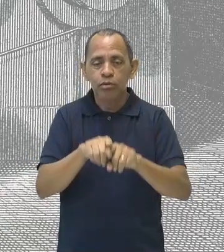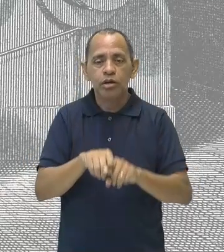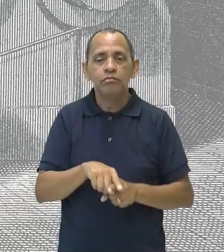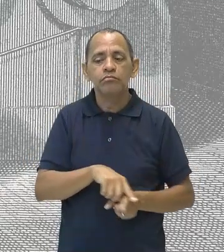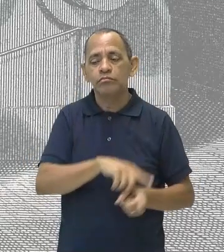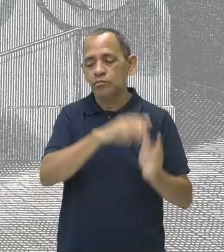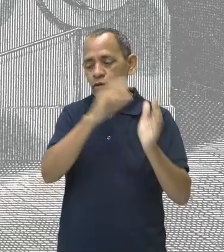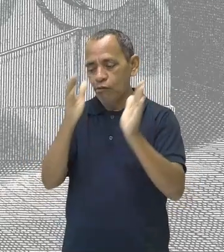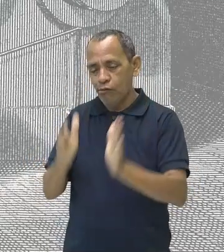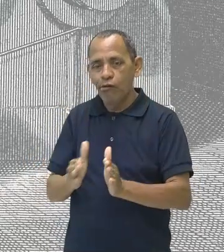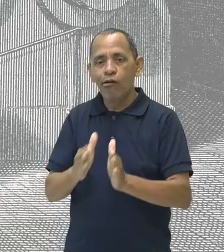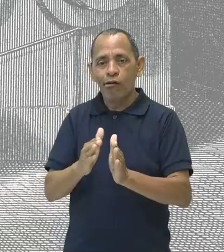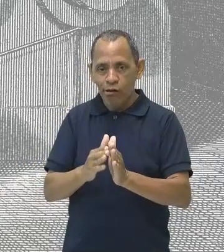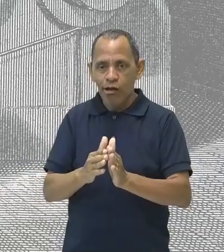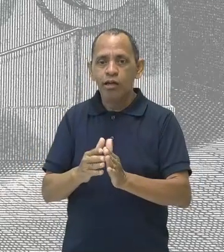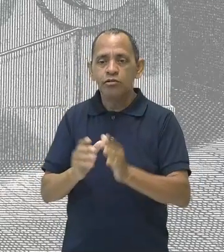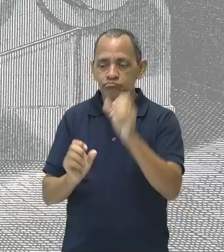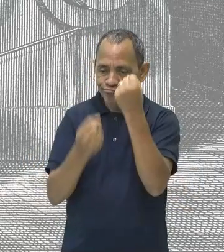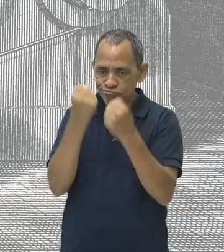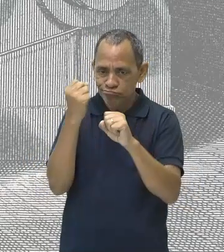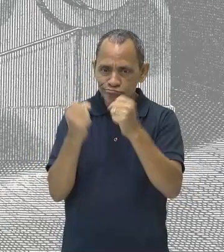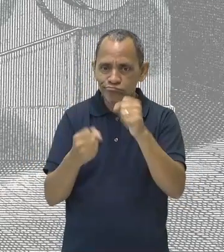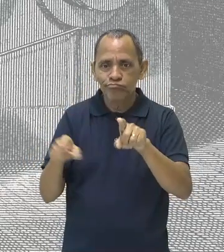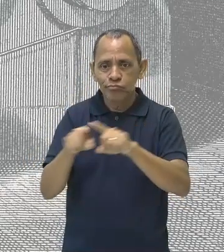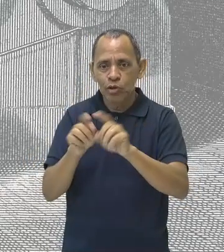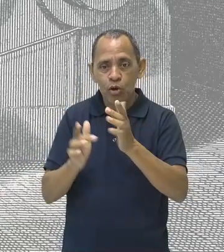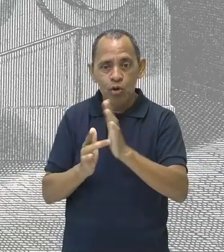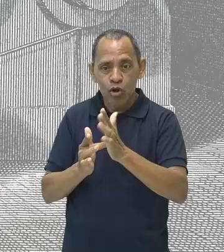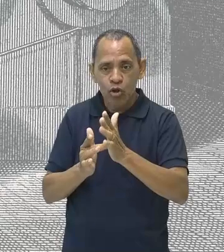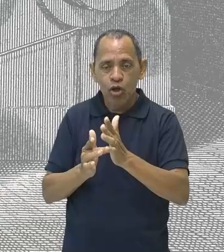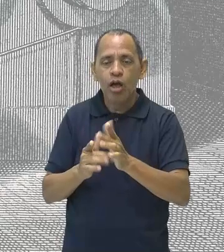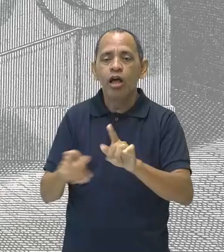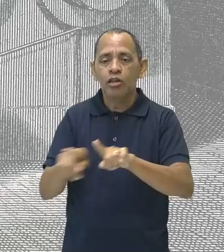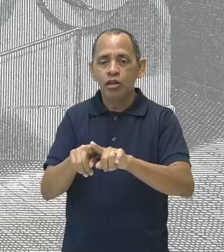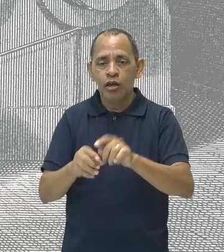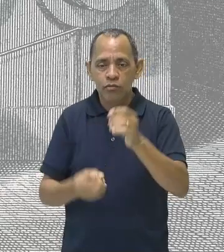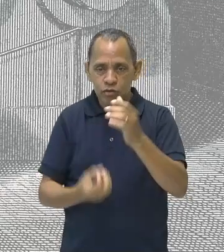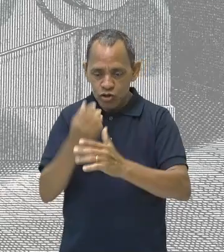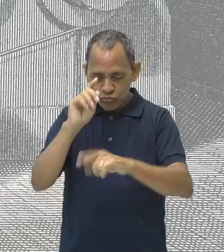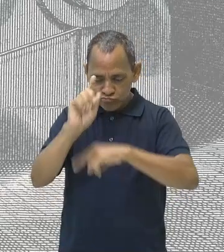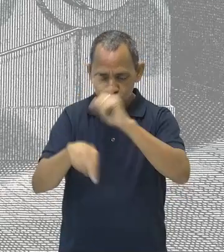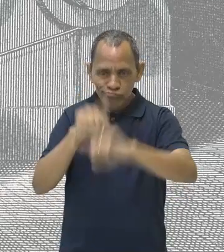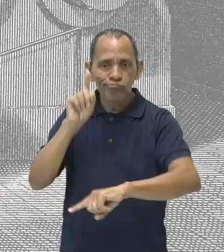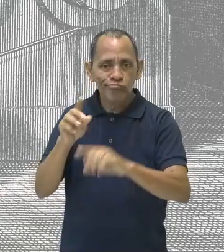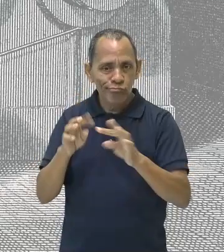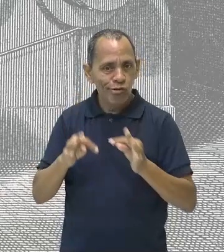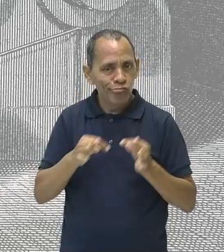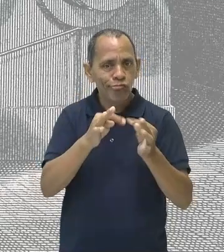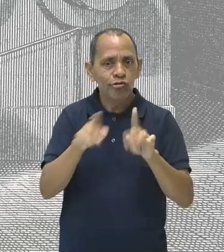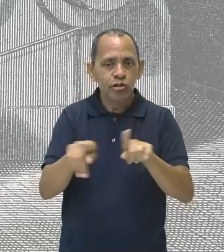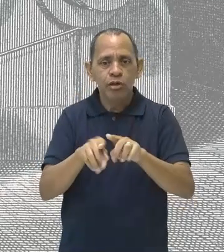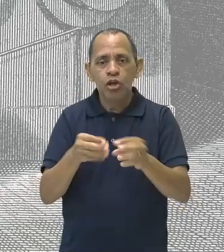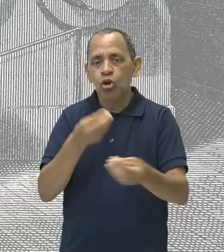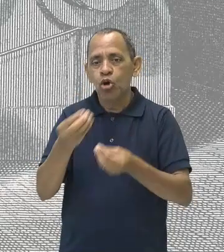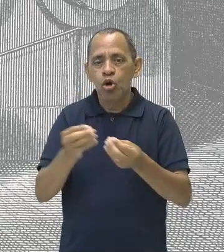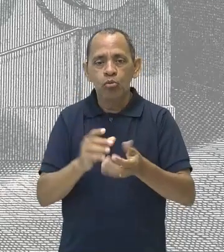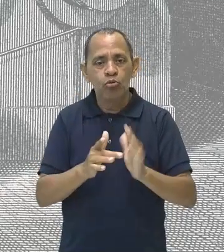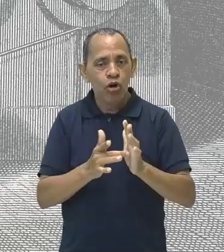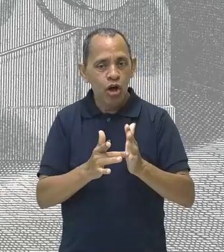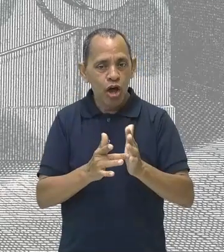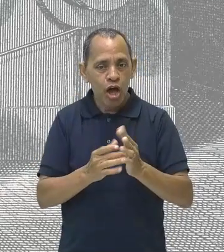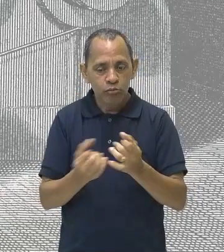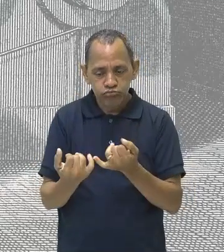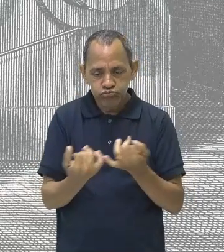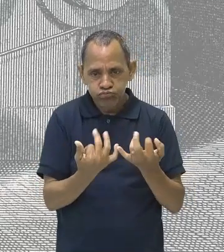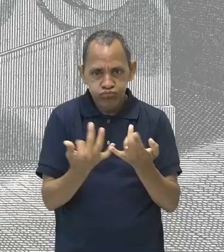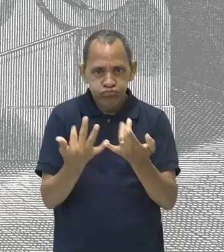e mecanizado, impulsionado por inovações tecnológicas como a máquina a